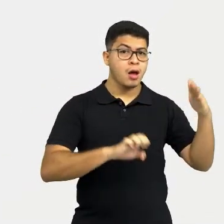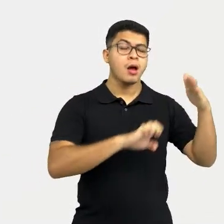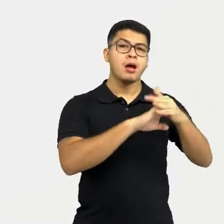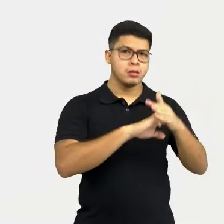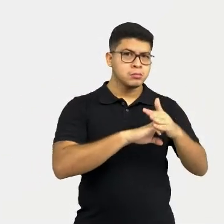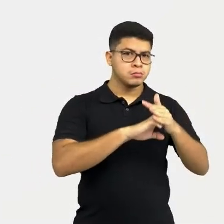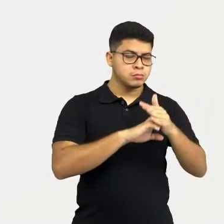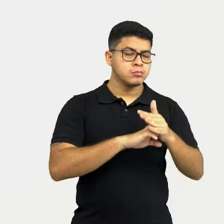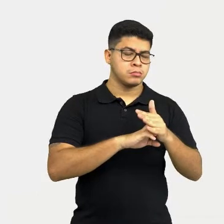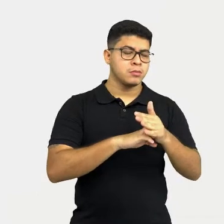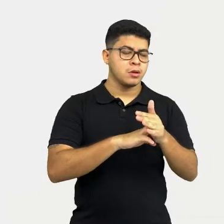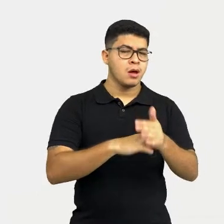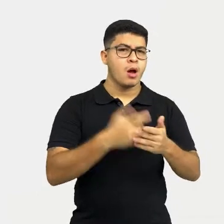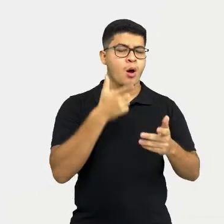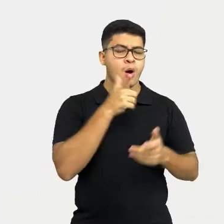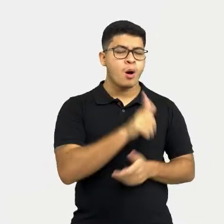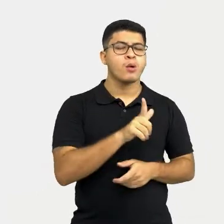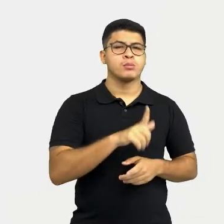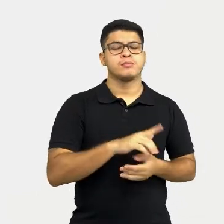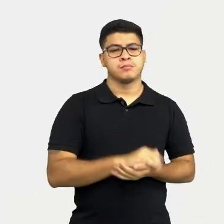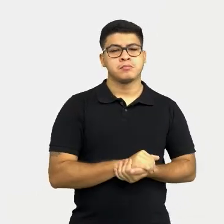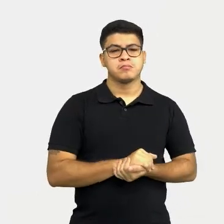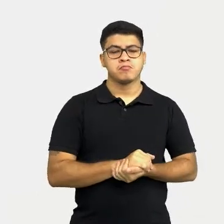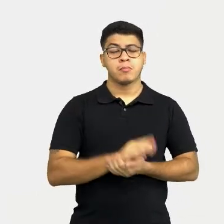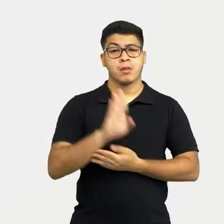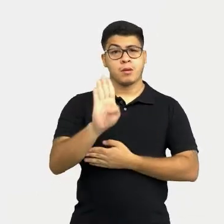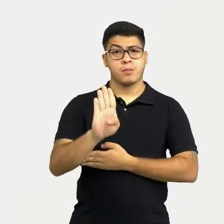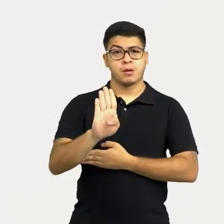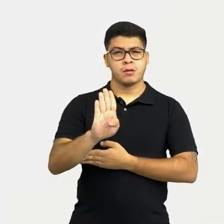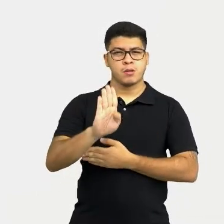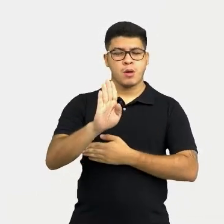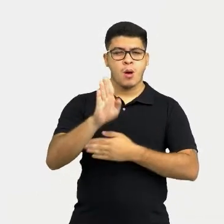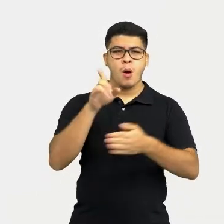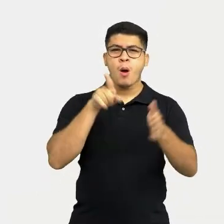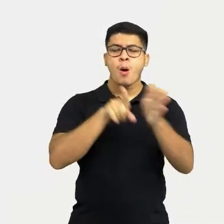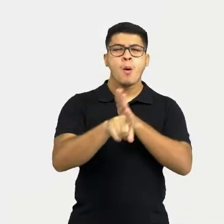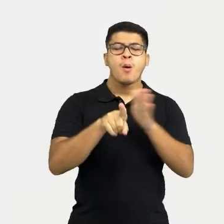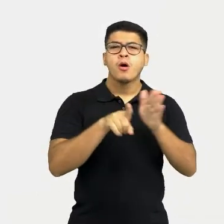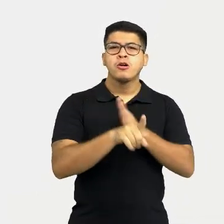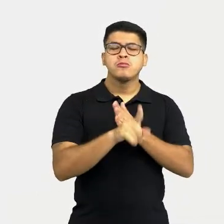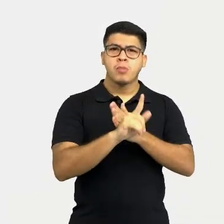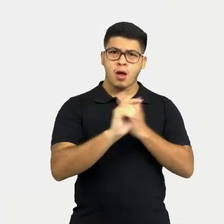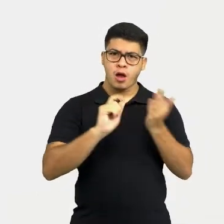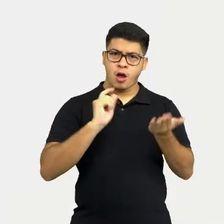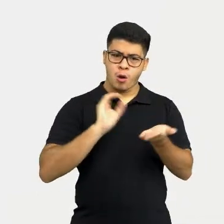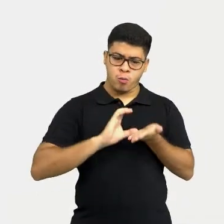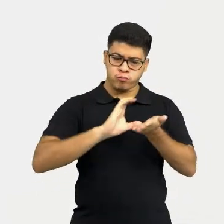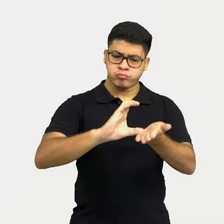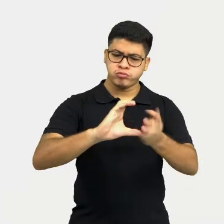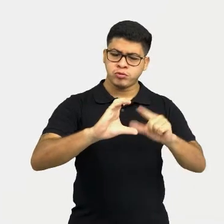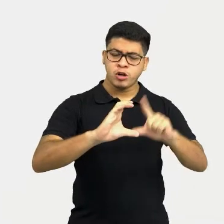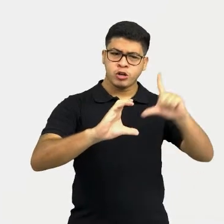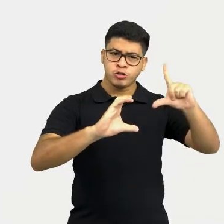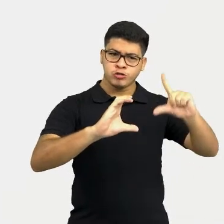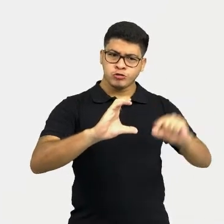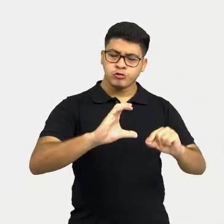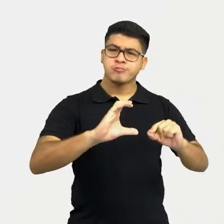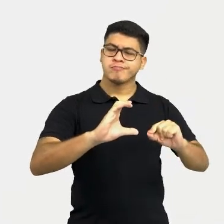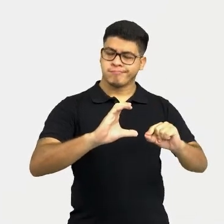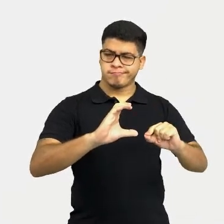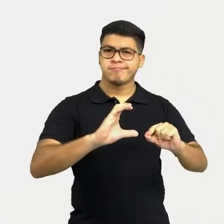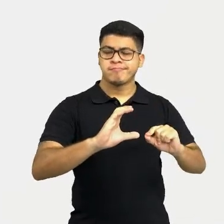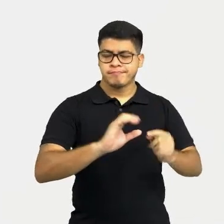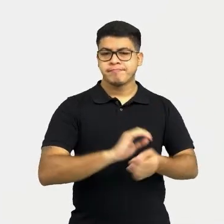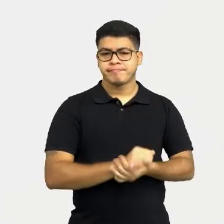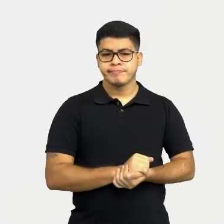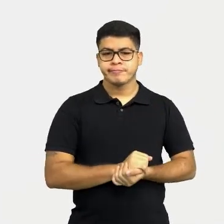que é multinacional ou transnacional. A letra B, busca por redução nos custos de produção, também está correta, né? A